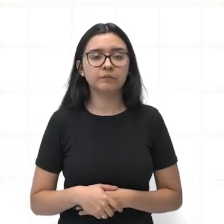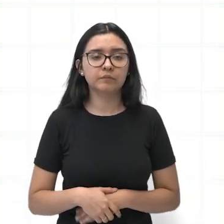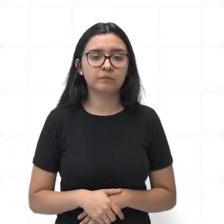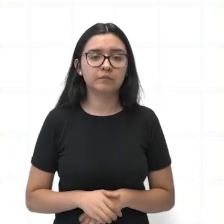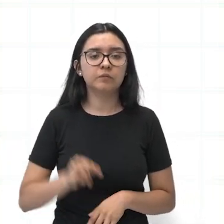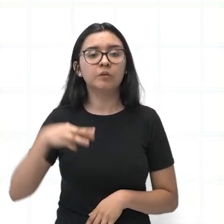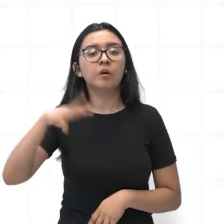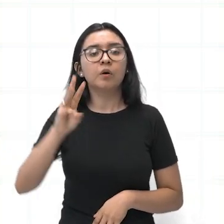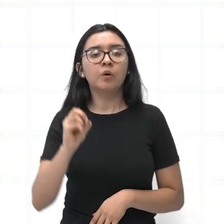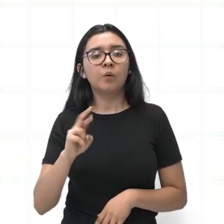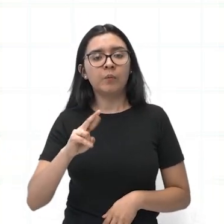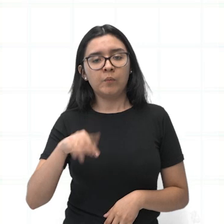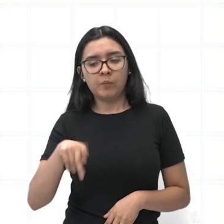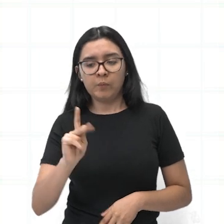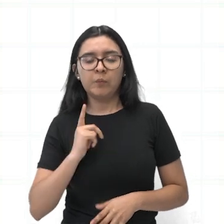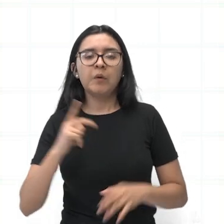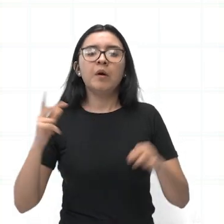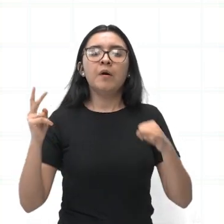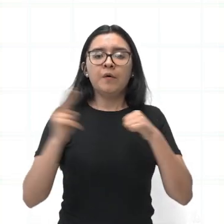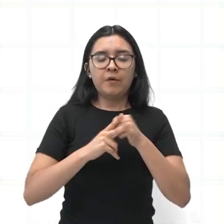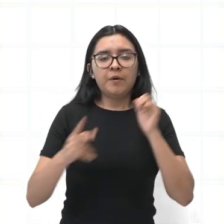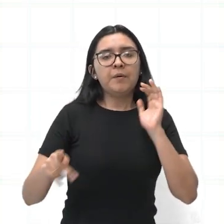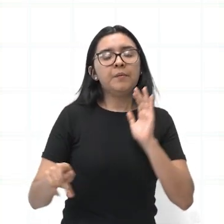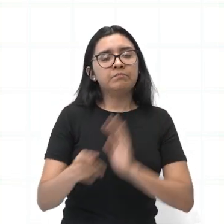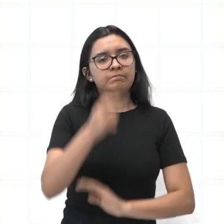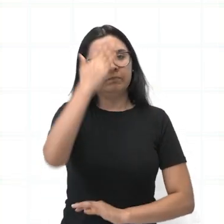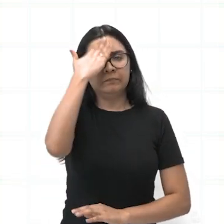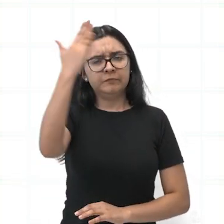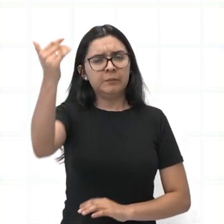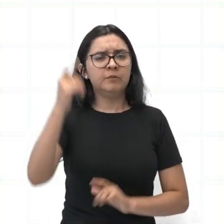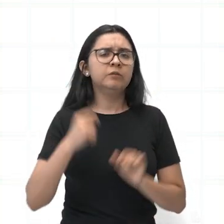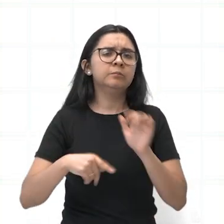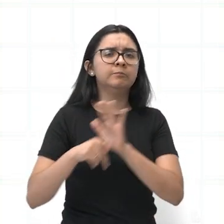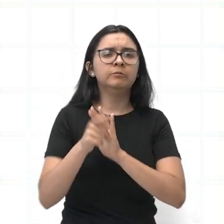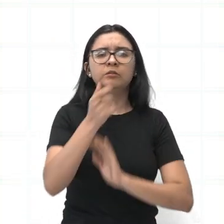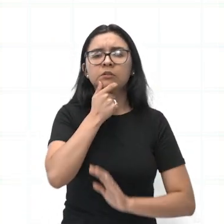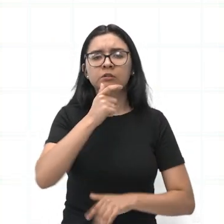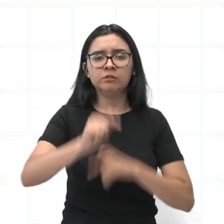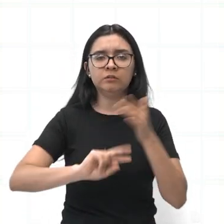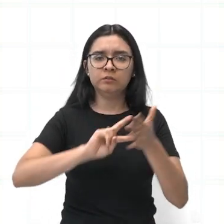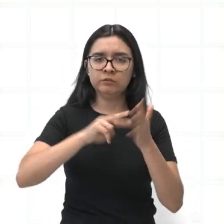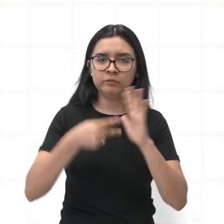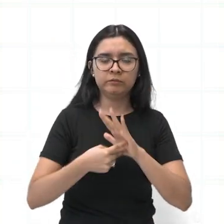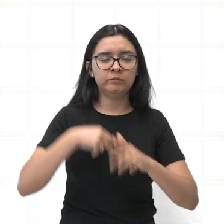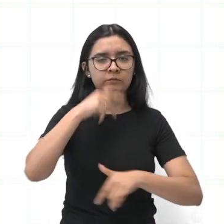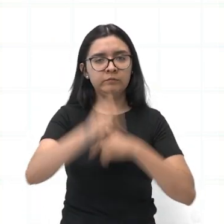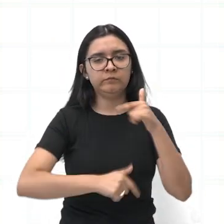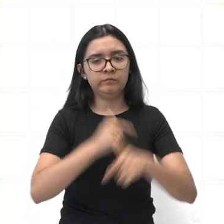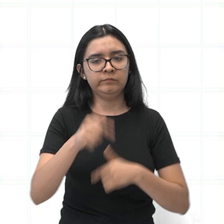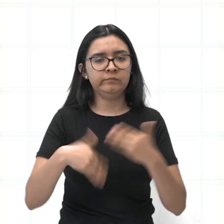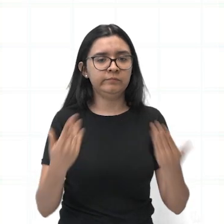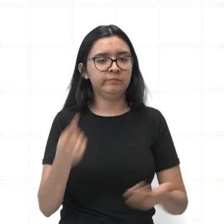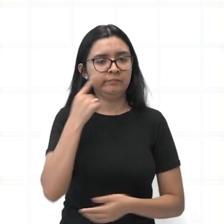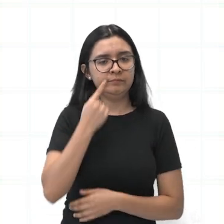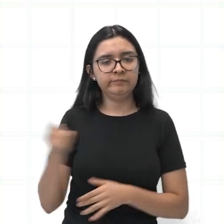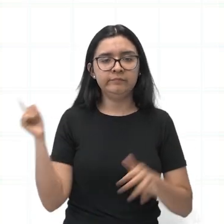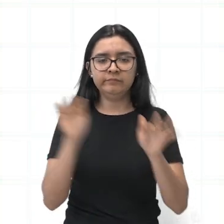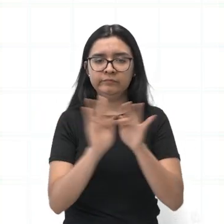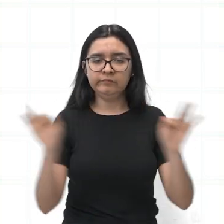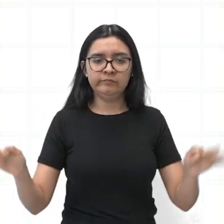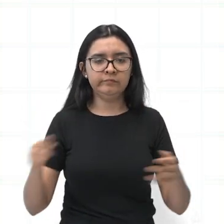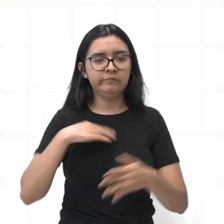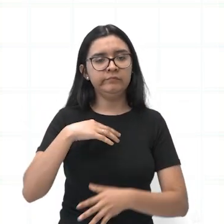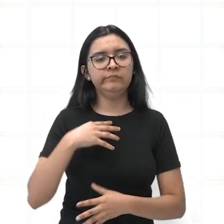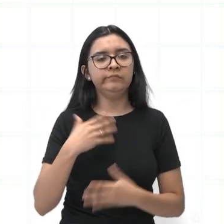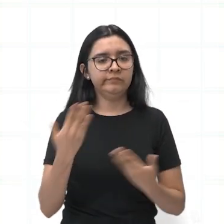Work, verbo bem conhecido da língua inglesa, que é trabalhar. Aqui dá para saber, né? Ficou bem fácil de